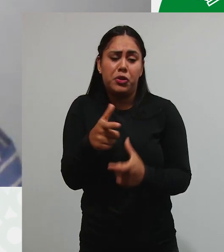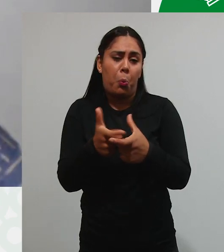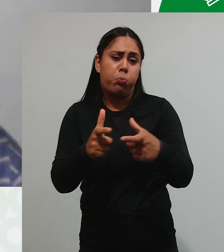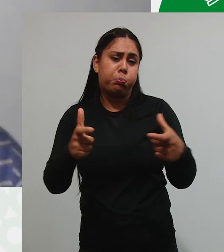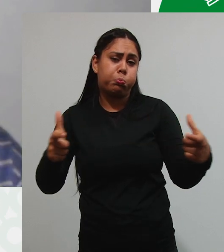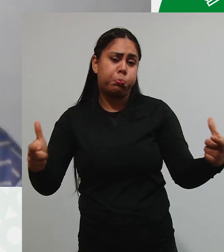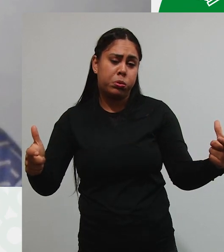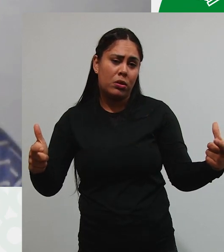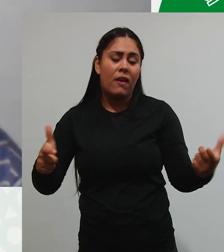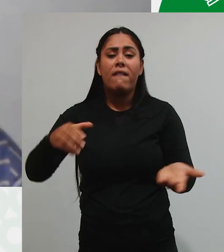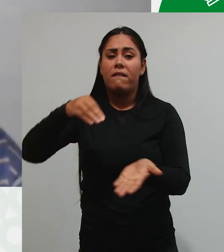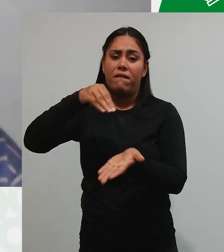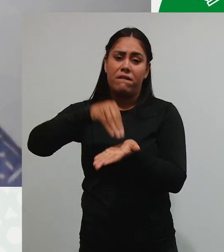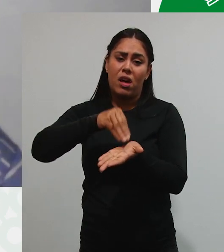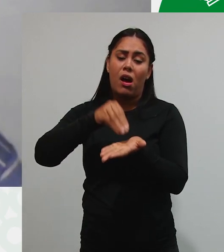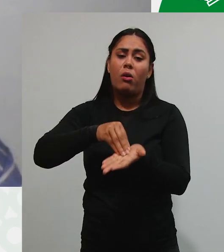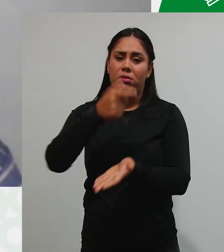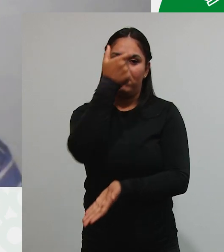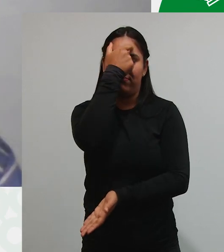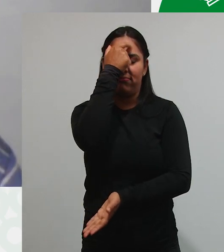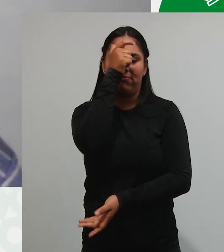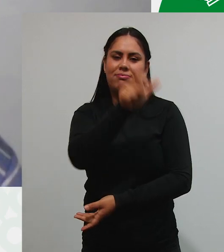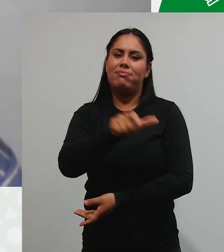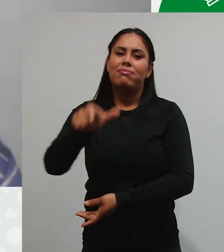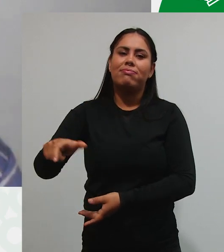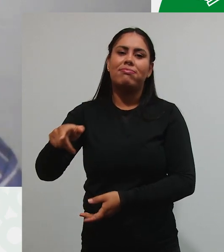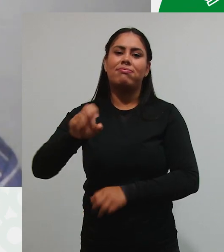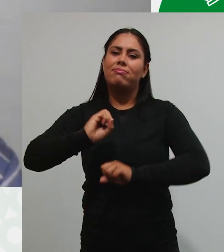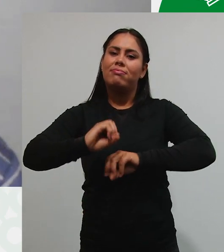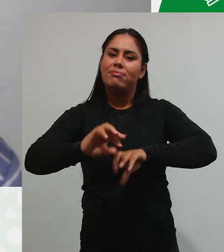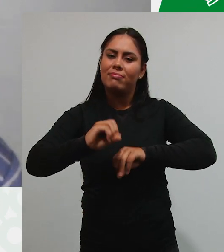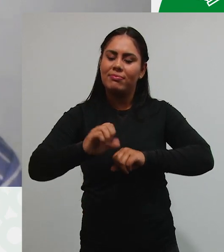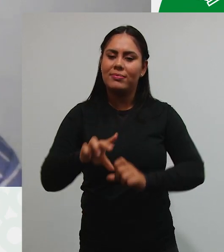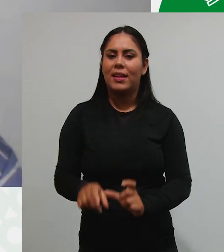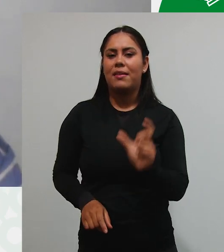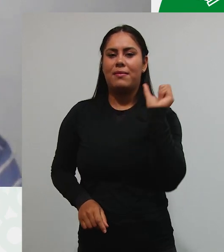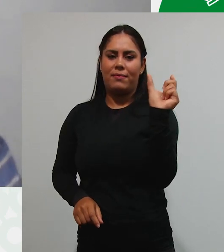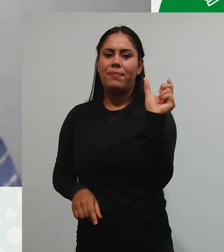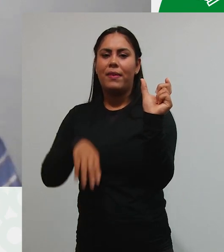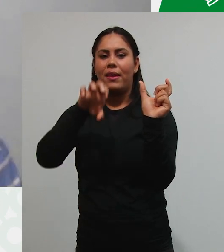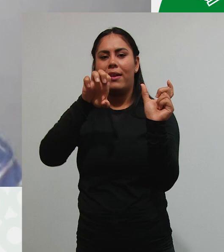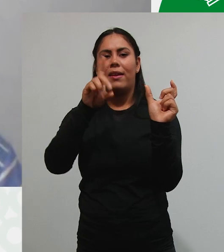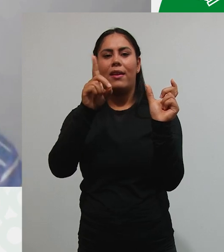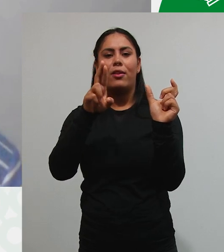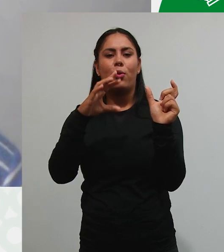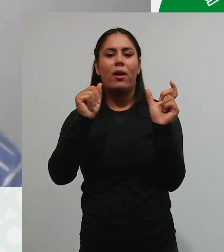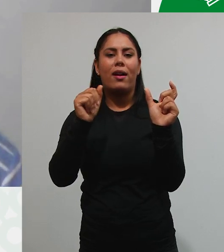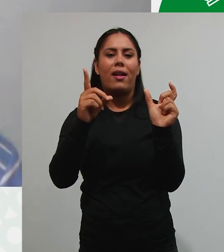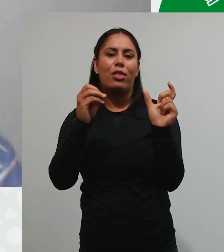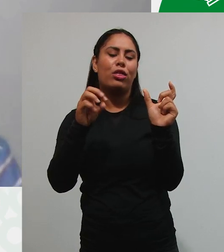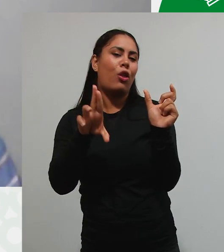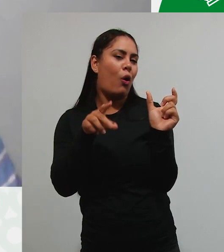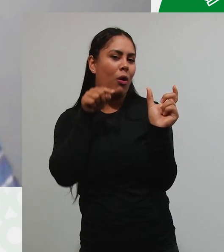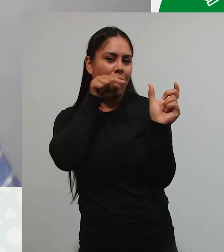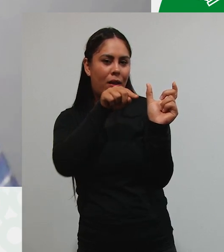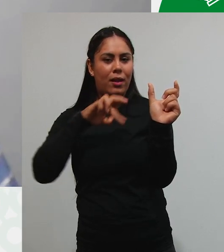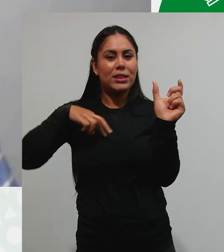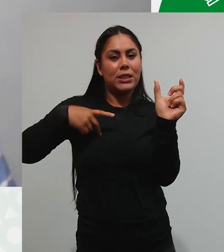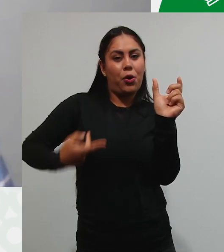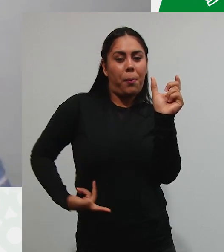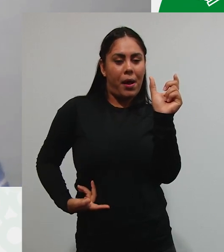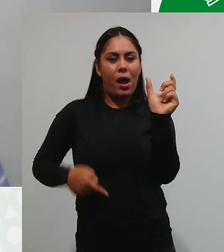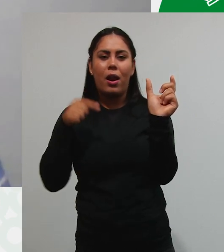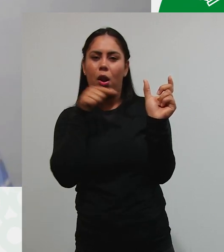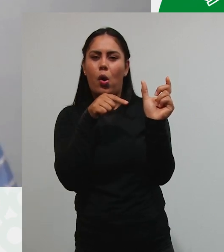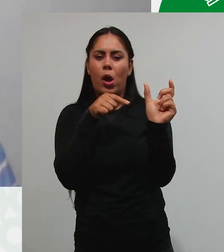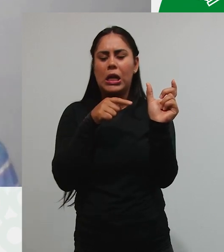Falta educadores. Porque quando a gente fala da palavra, a gente traz a palavra educador, Nós estamos falando de um ser humano que não está só